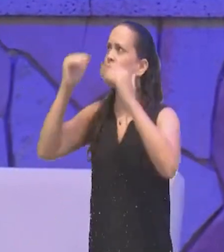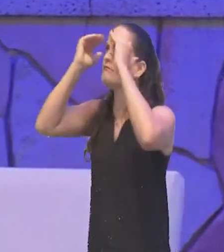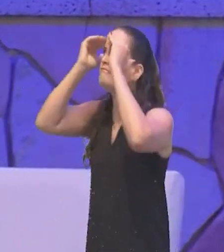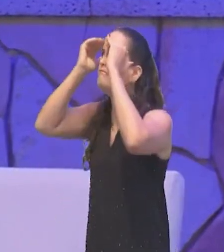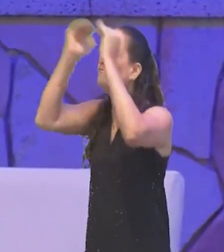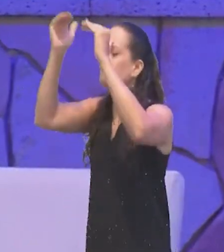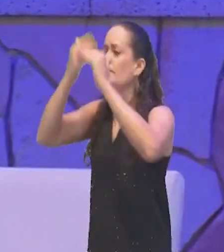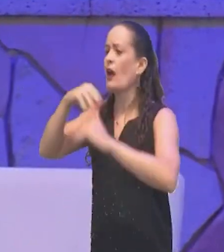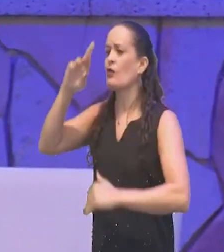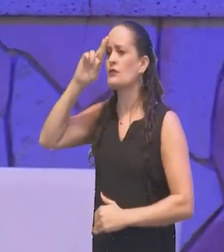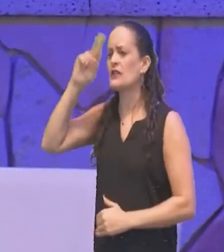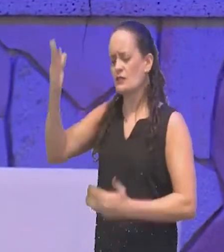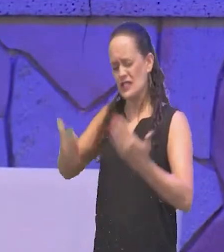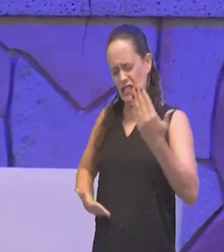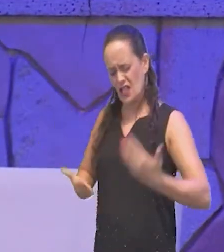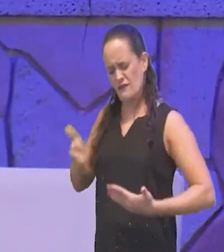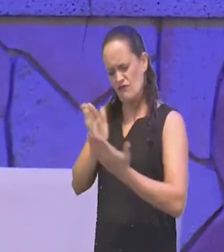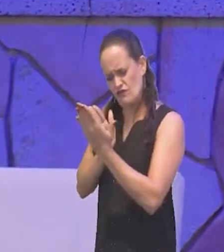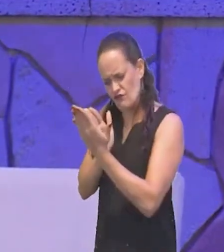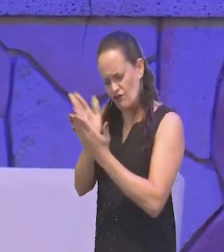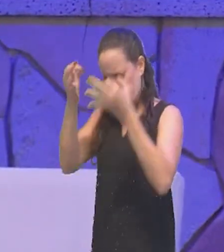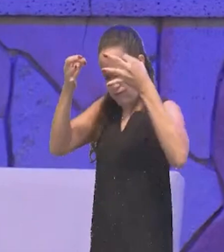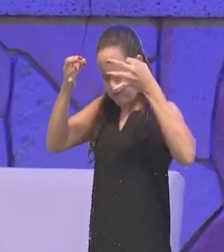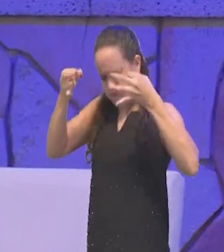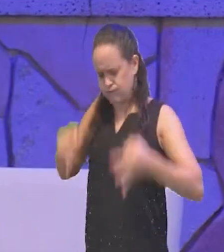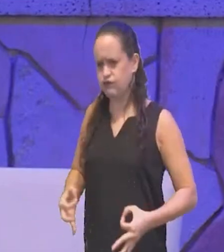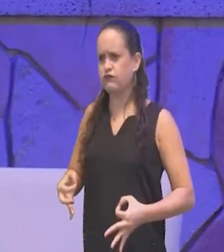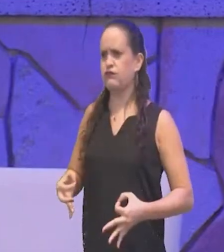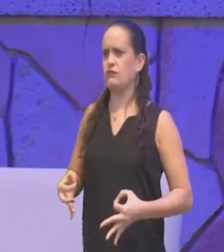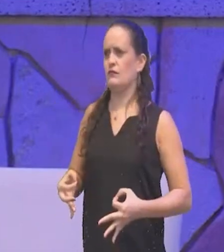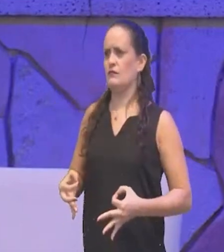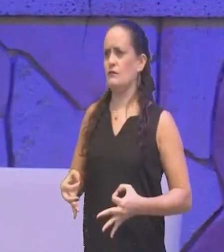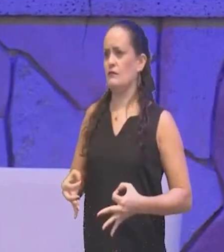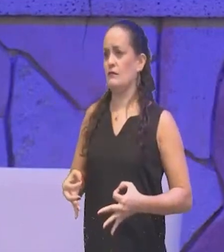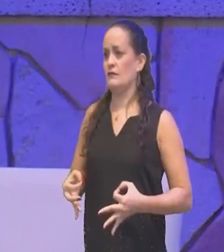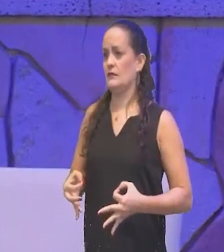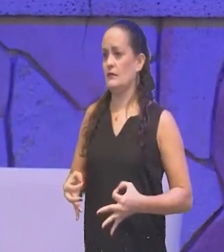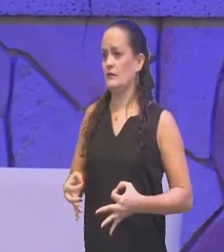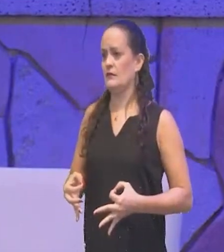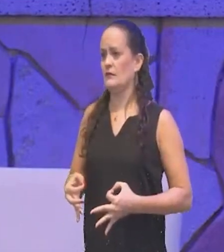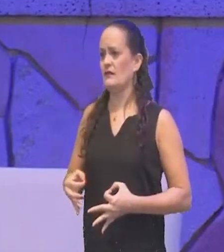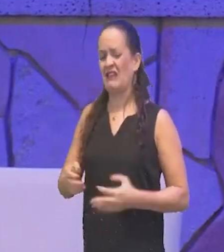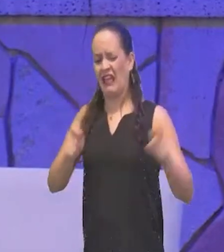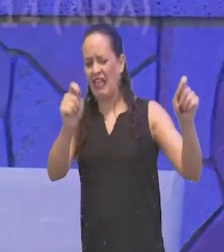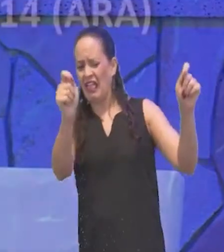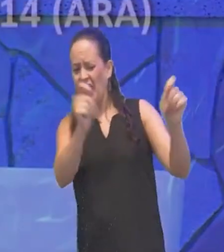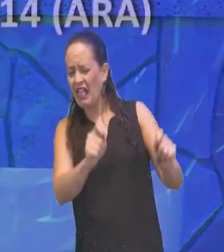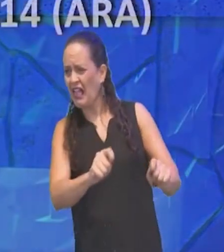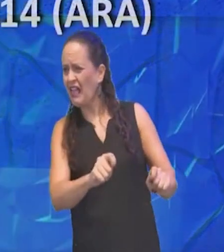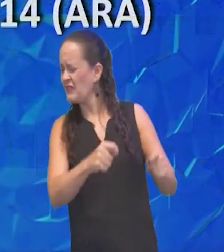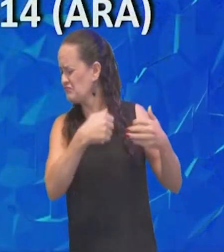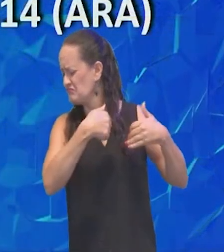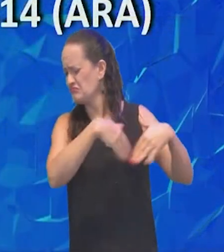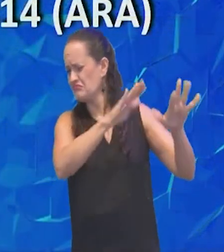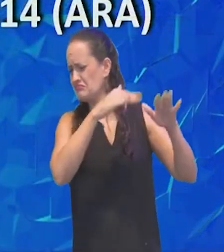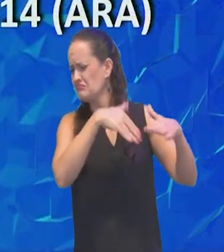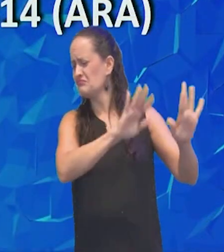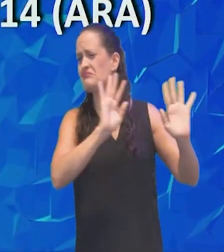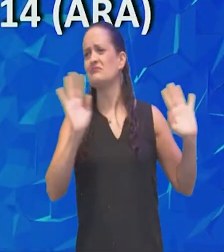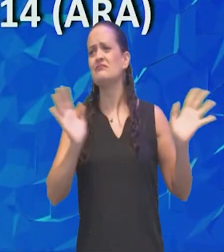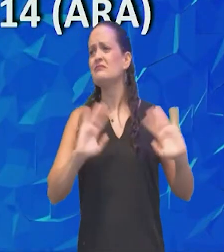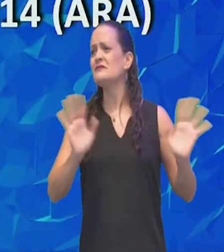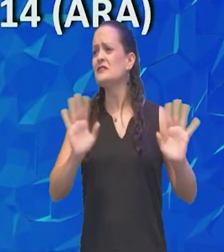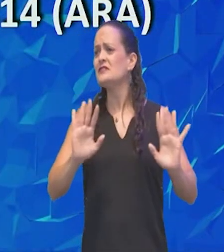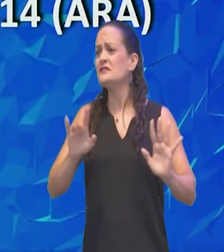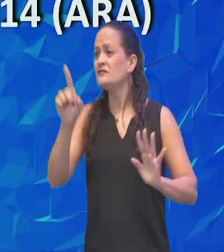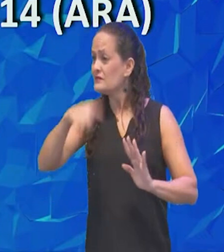Senhor, servi-o com integridade, com fidelidade. Deitem fora os deuses aos quais serviram os vossos pais da além do Eufrates